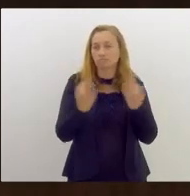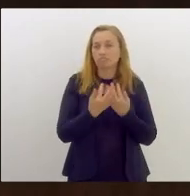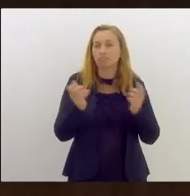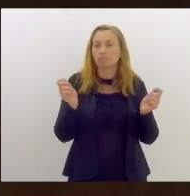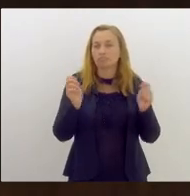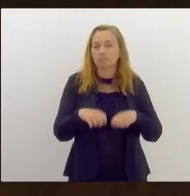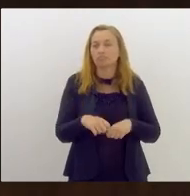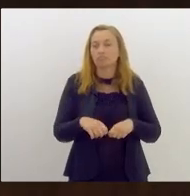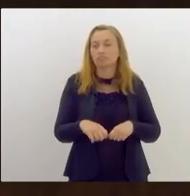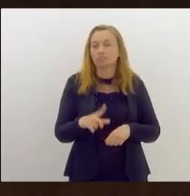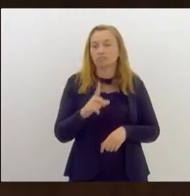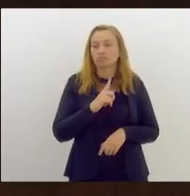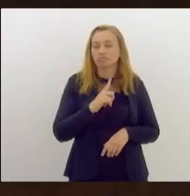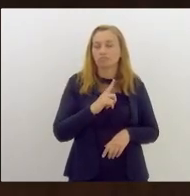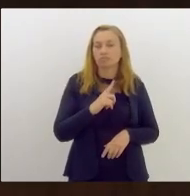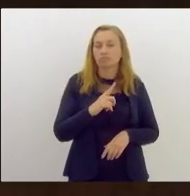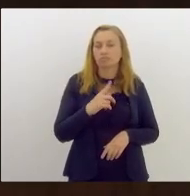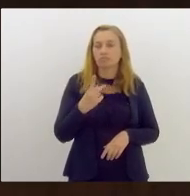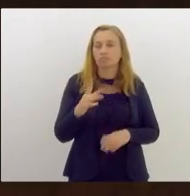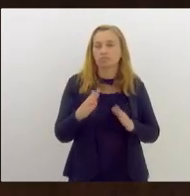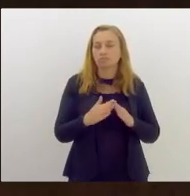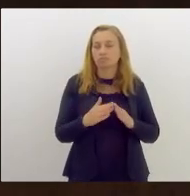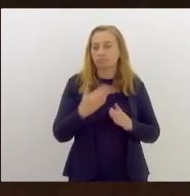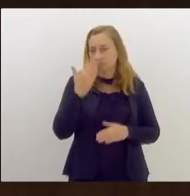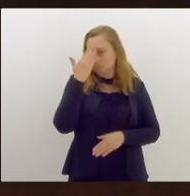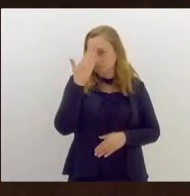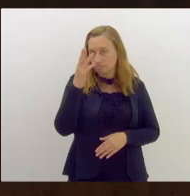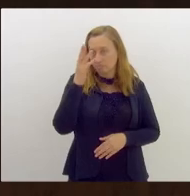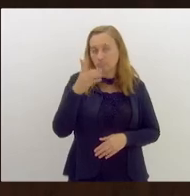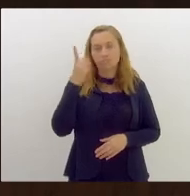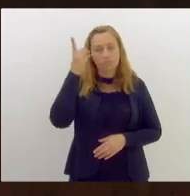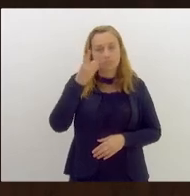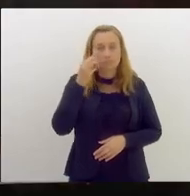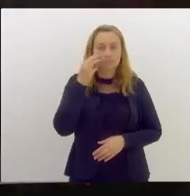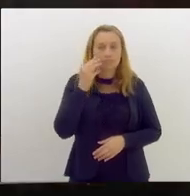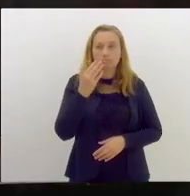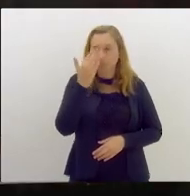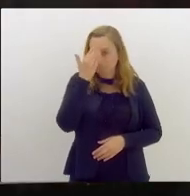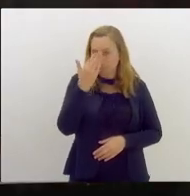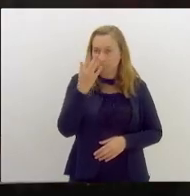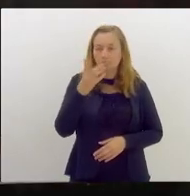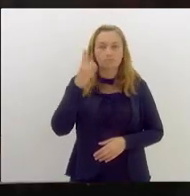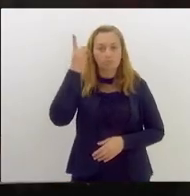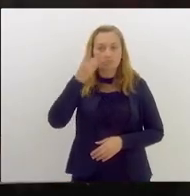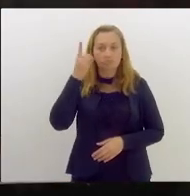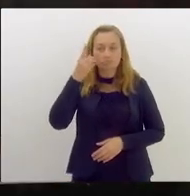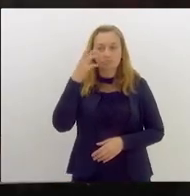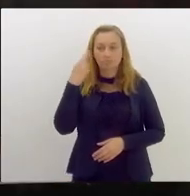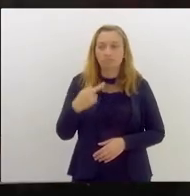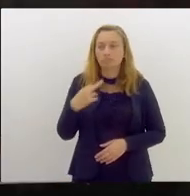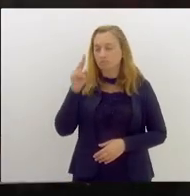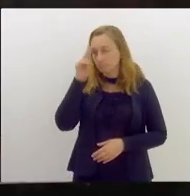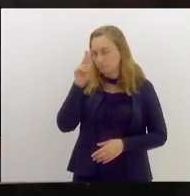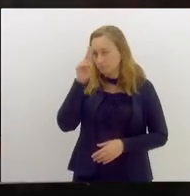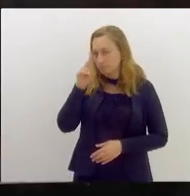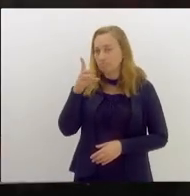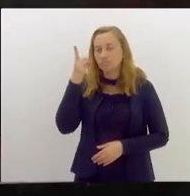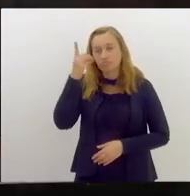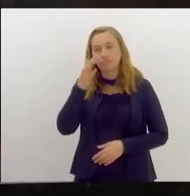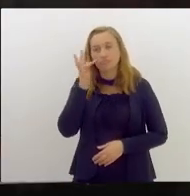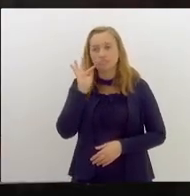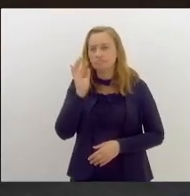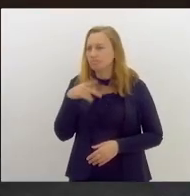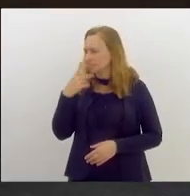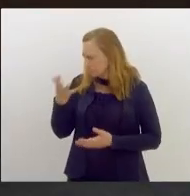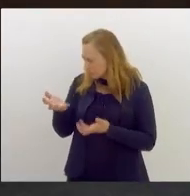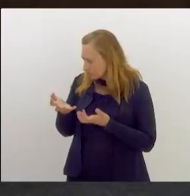possibilidade de terem as suas moradias Muito obrigado Deputado valdec Obrigado deputada Renata Só lembrando o deputado Flávio professora Fini que é